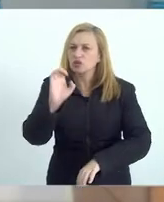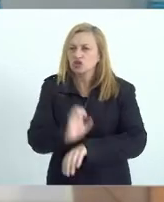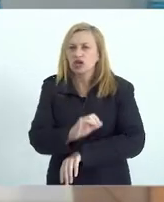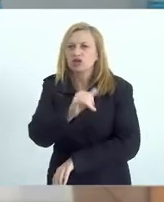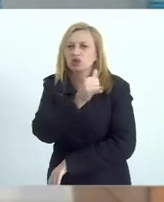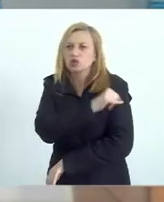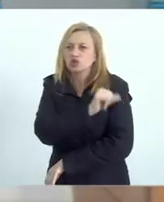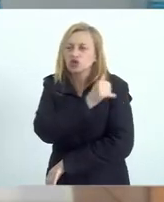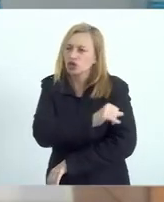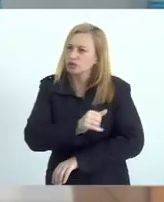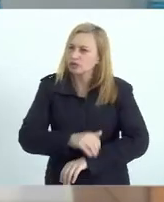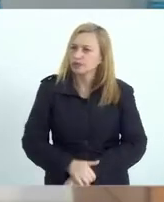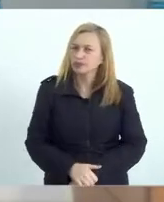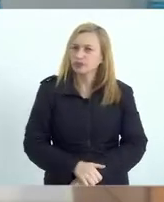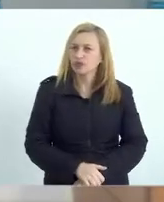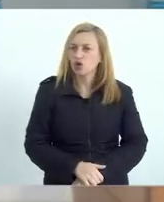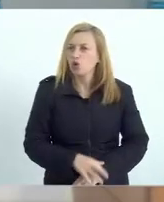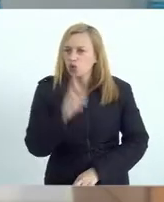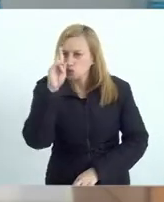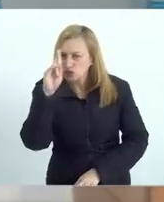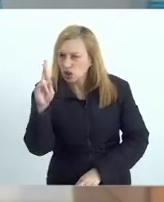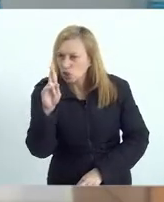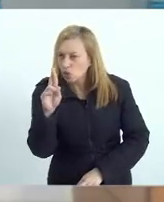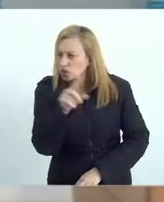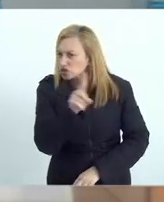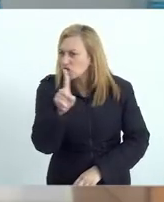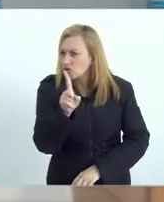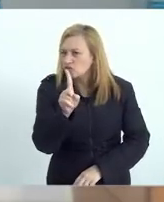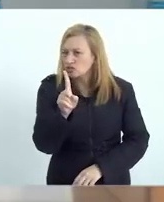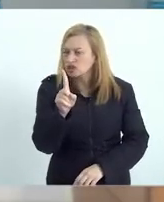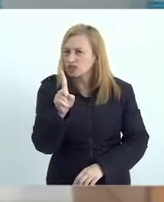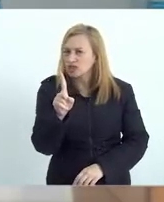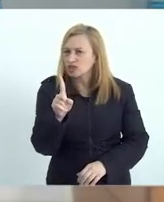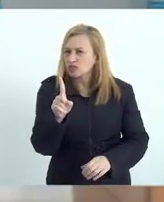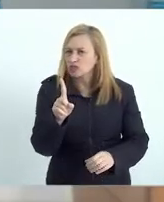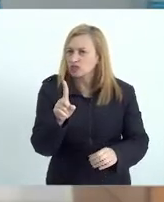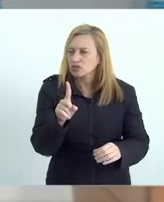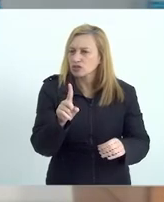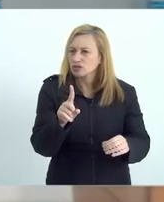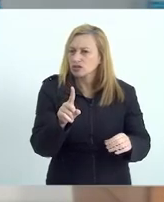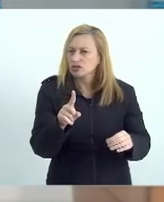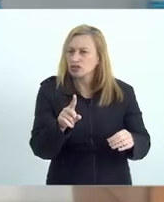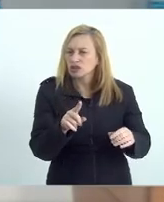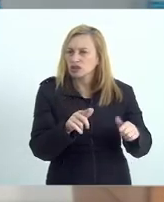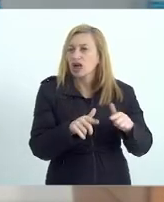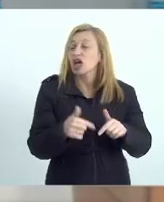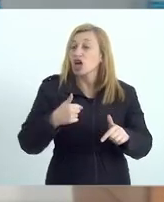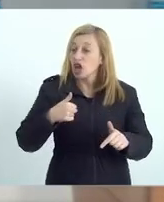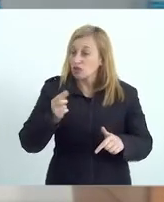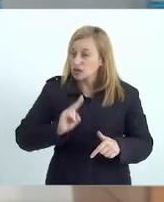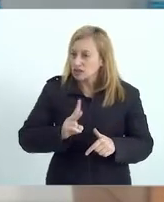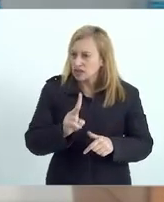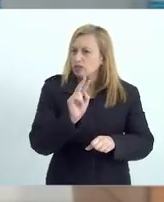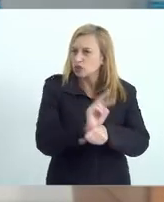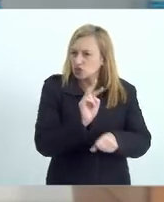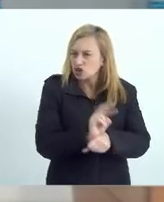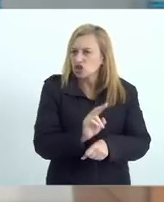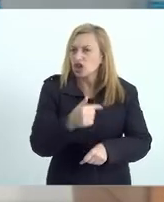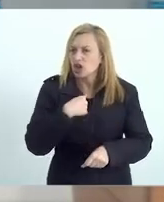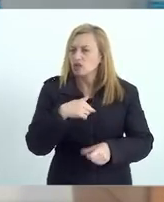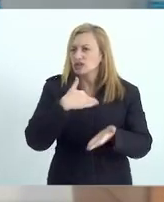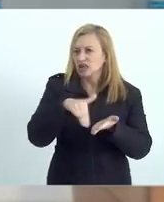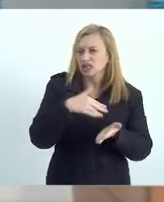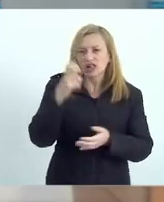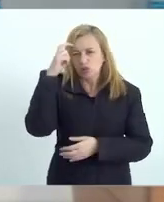Janeiro e os senhores não prestaram serviço e eu sempre defendi isso quando eu fui Secretário de Cultura